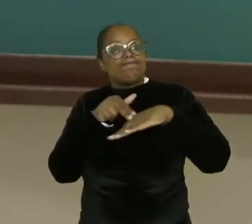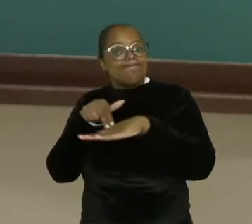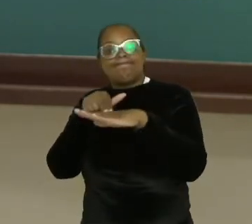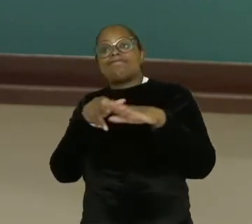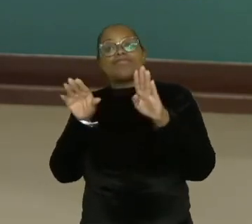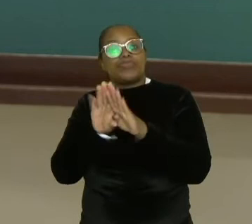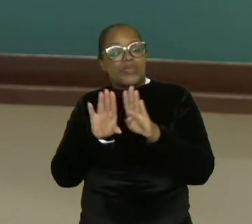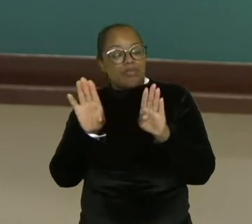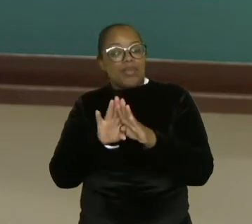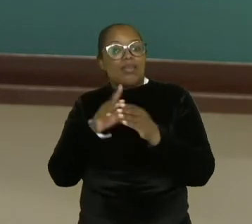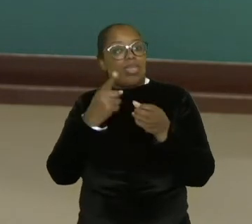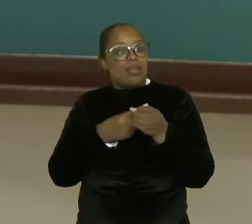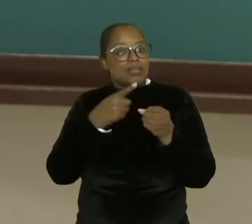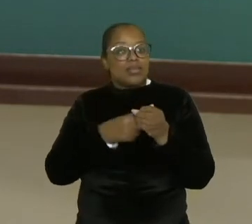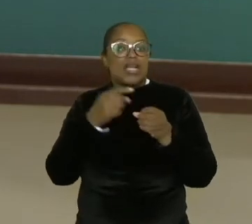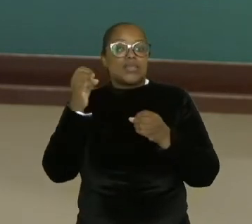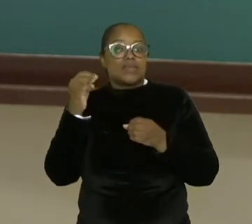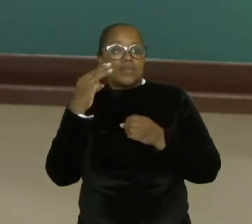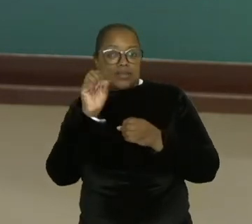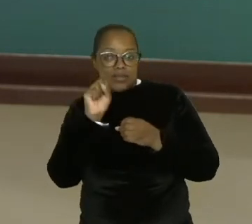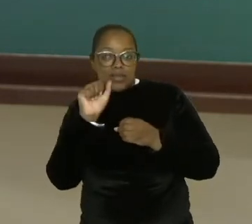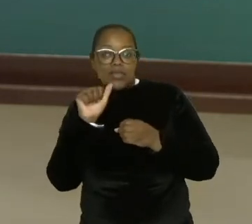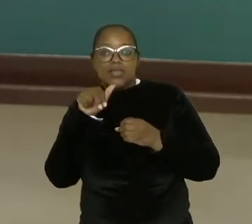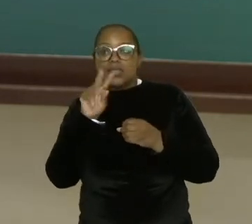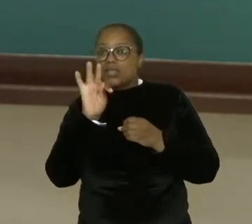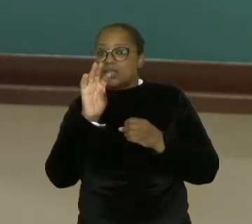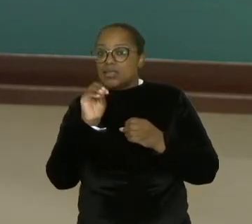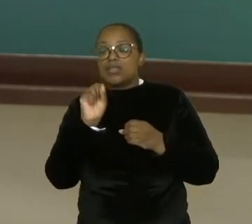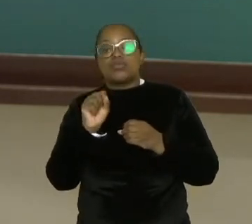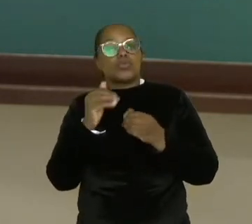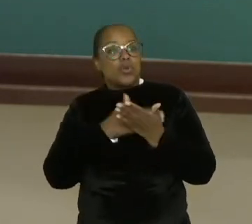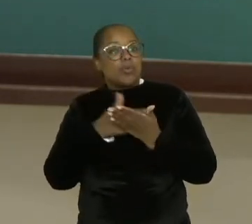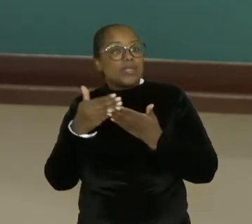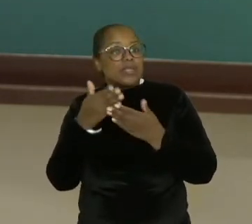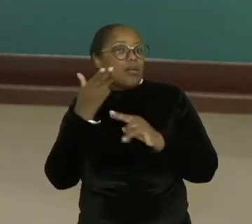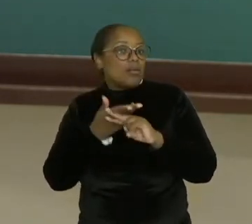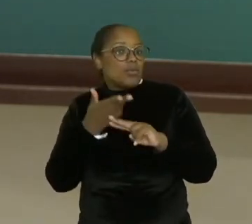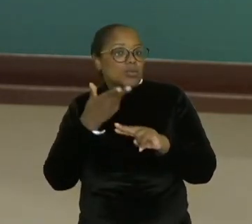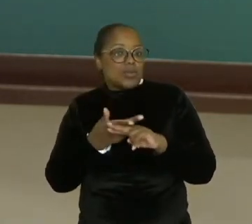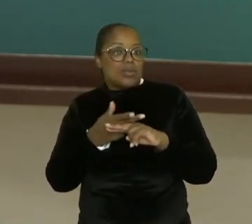3 amigos criaram uma prancha de madeira e começaram a usá-la aí mar afora.